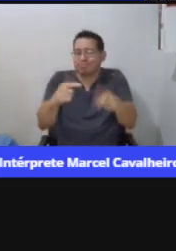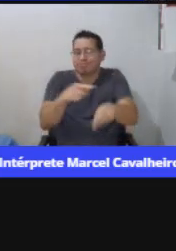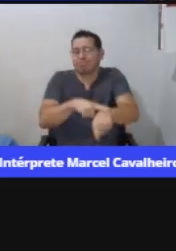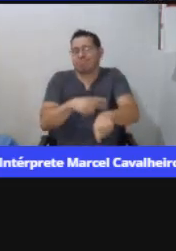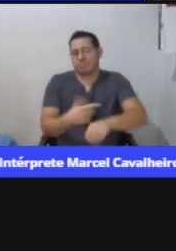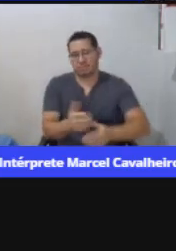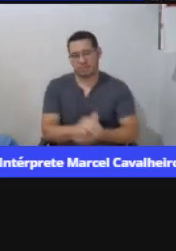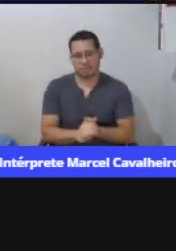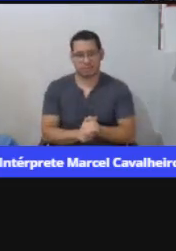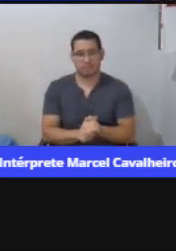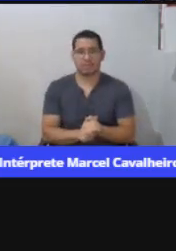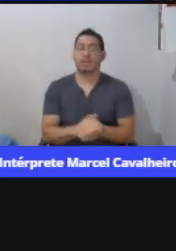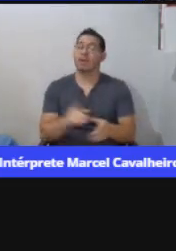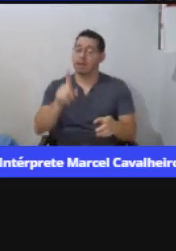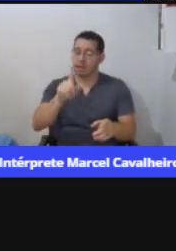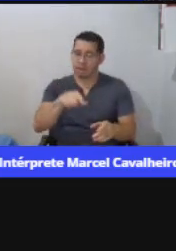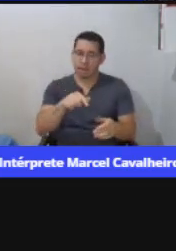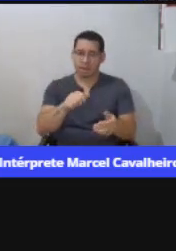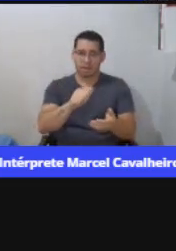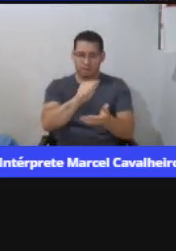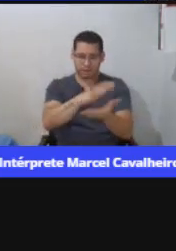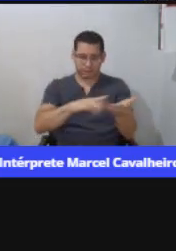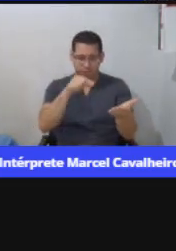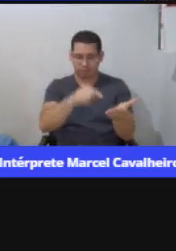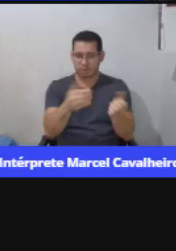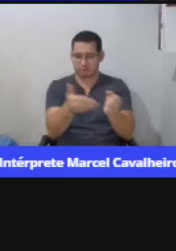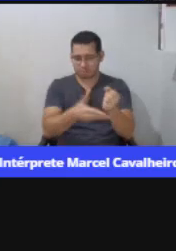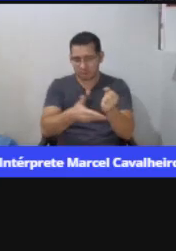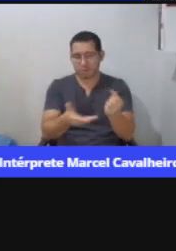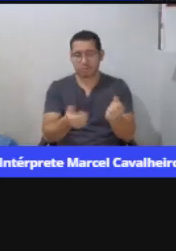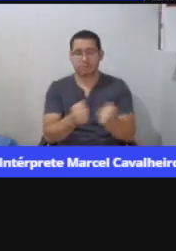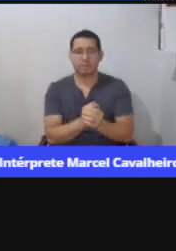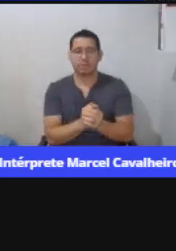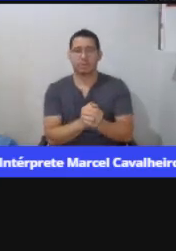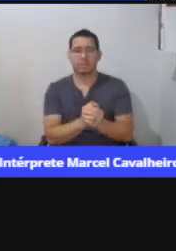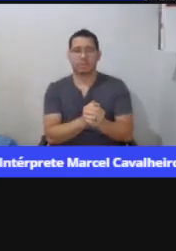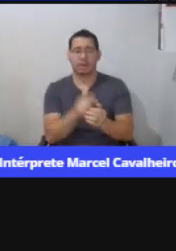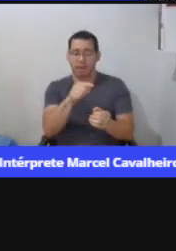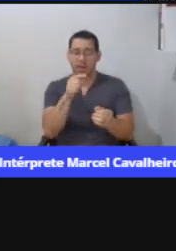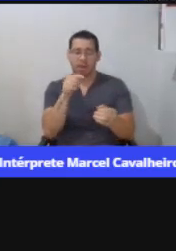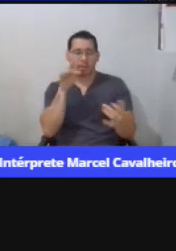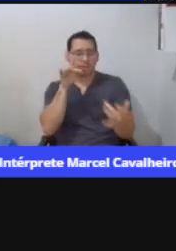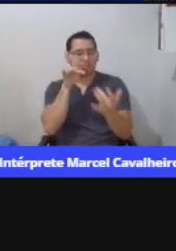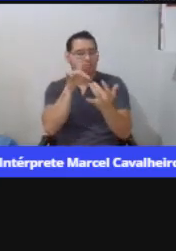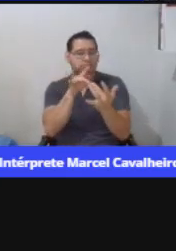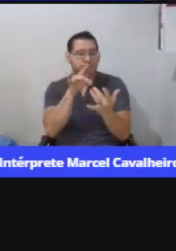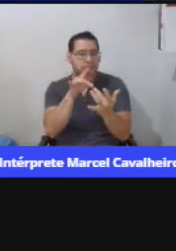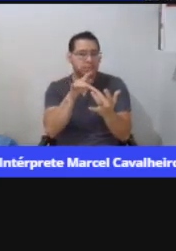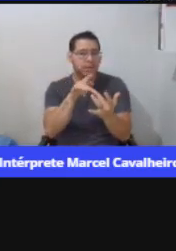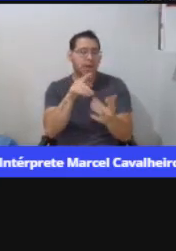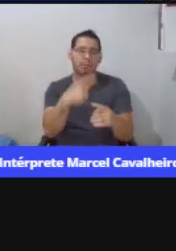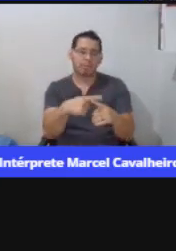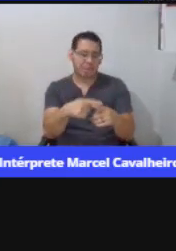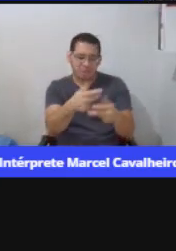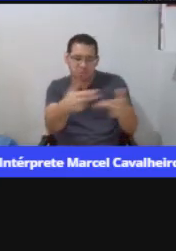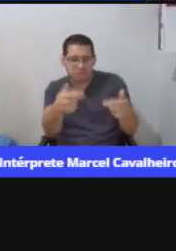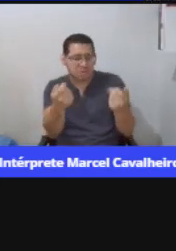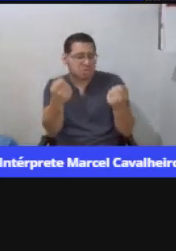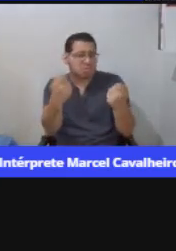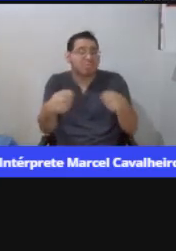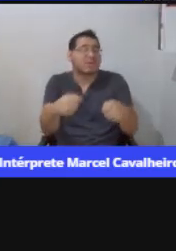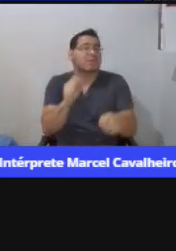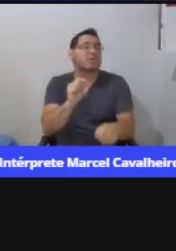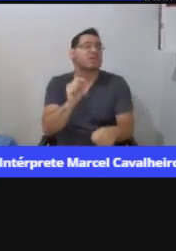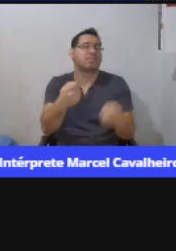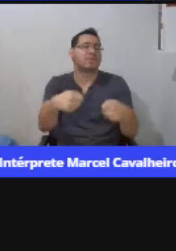as atividades para esses cadernos base, elas vão estar voltadas exatamente para essas necessidades,